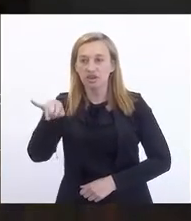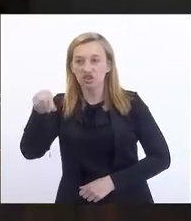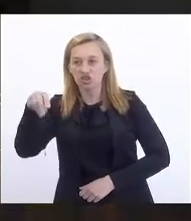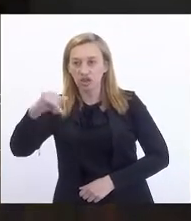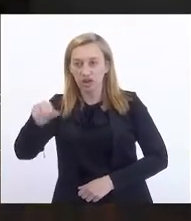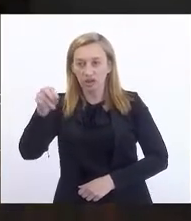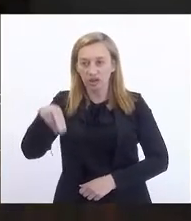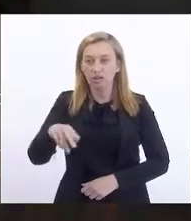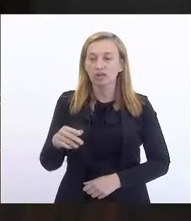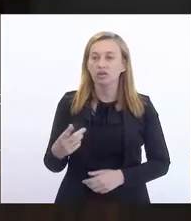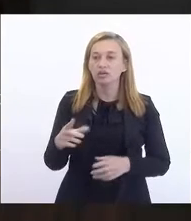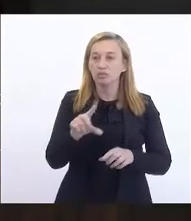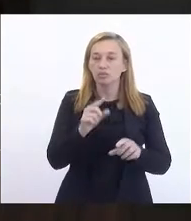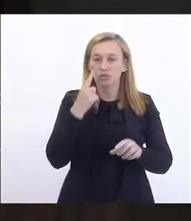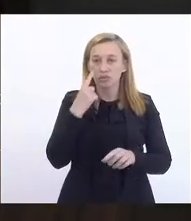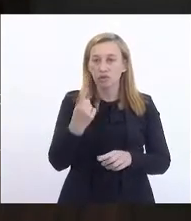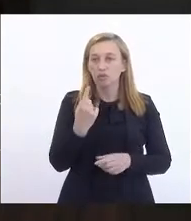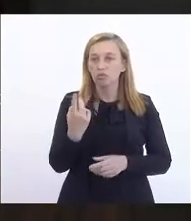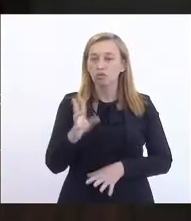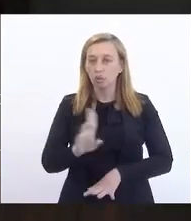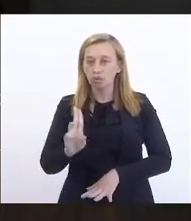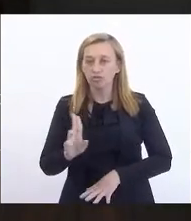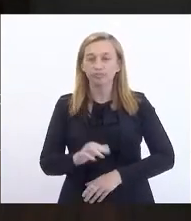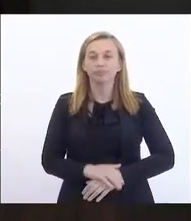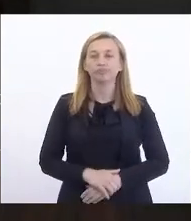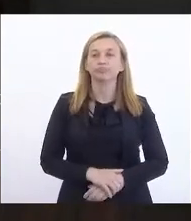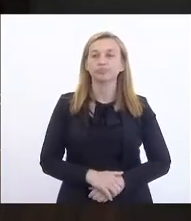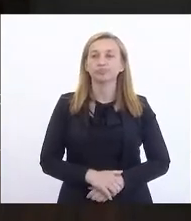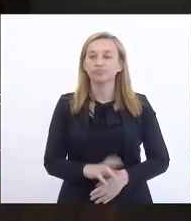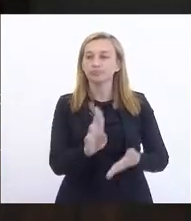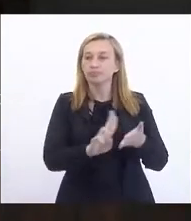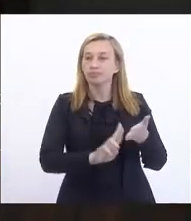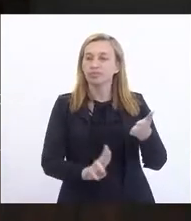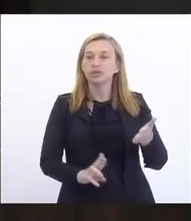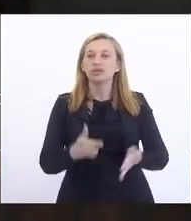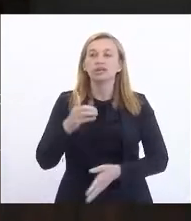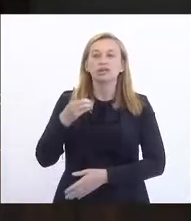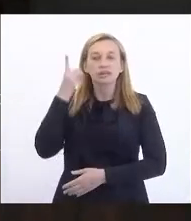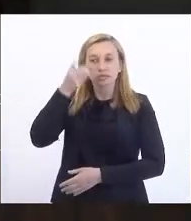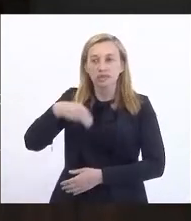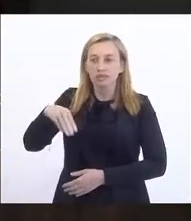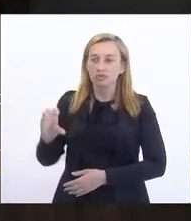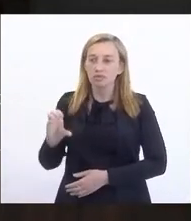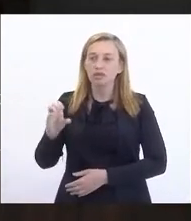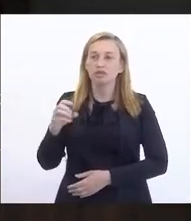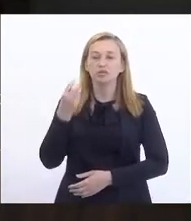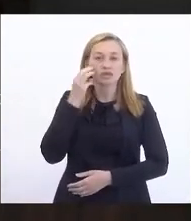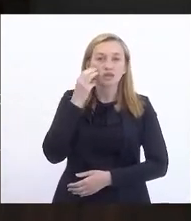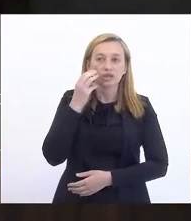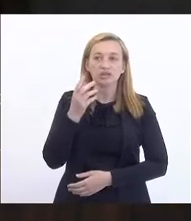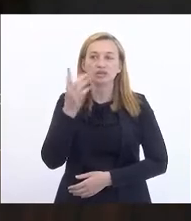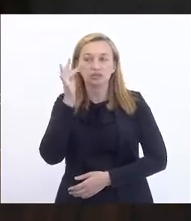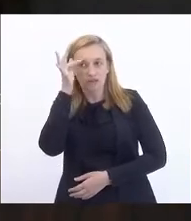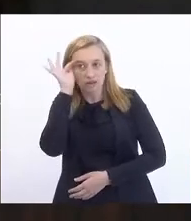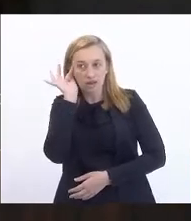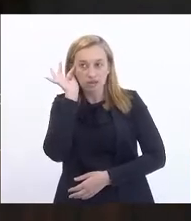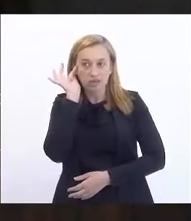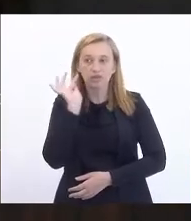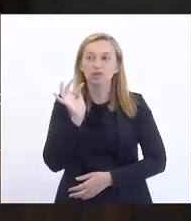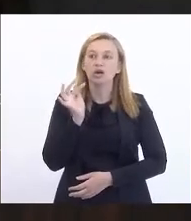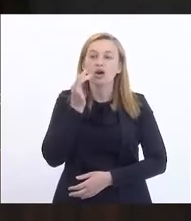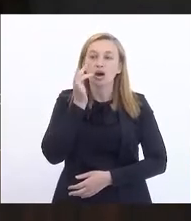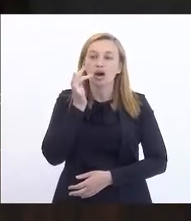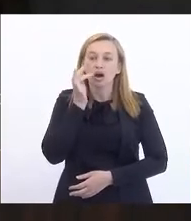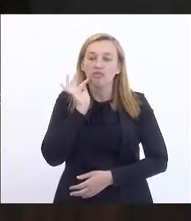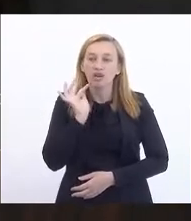coautorias. Deputado Carlos Mink, Valdeque Carneiro, Marta Rocha, Flávio Serafim, Luiz